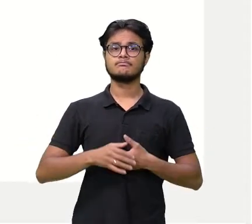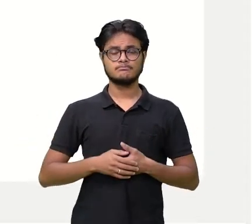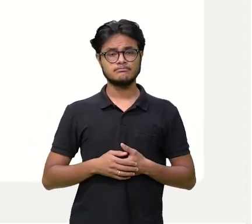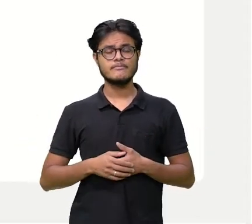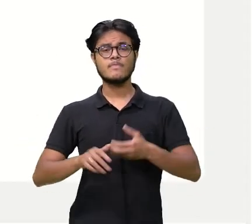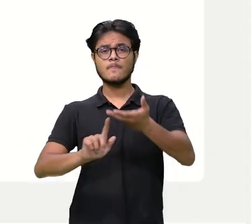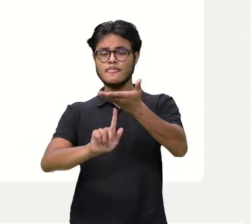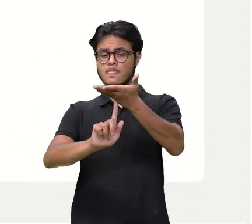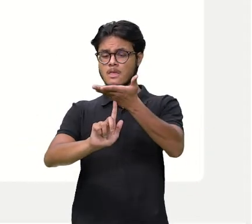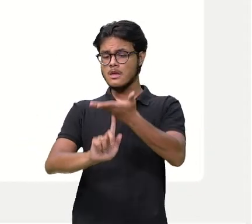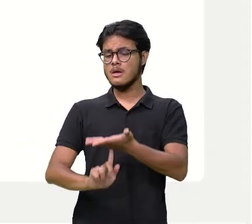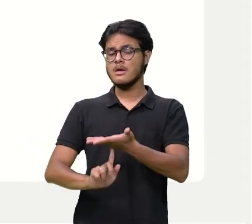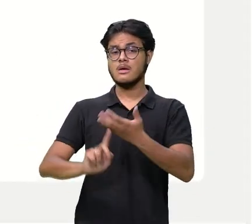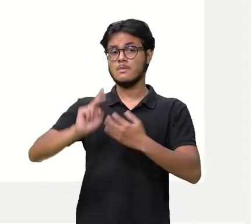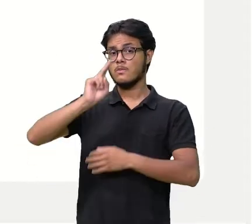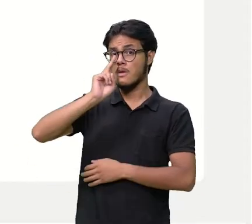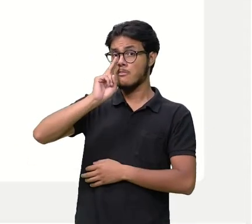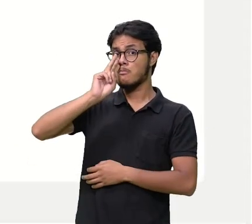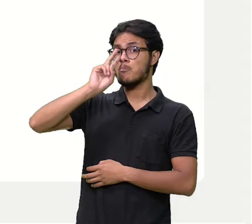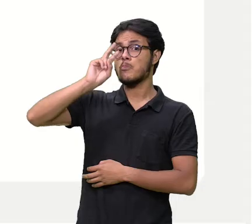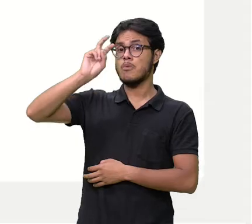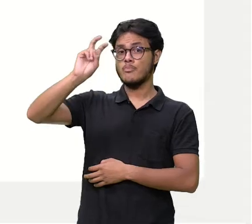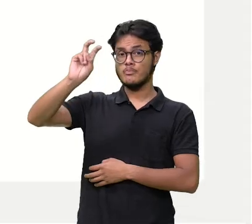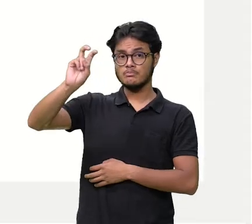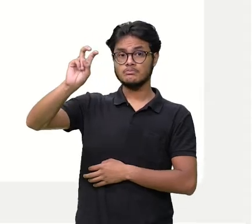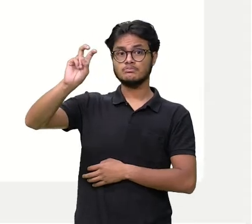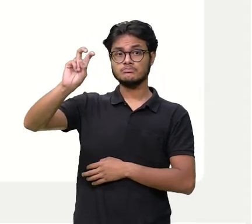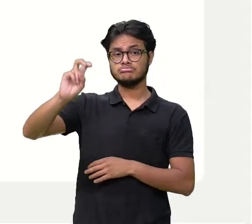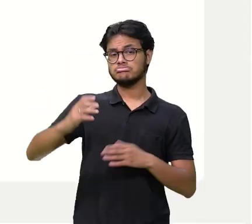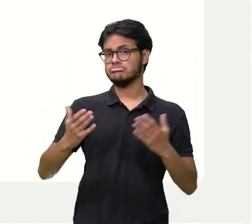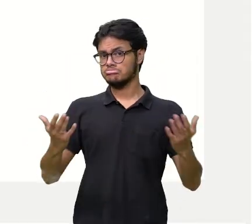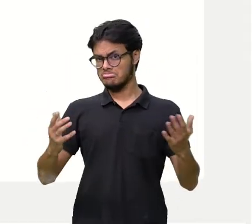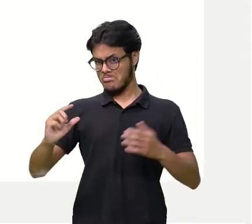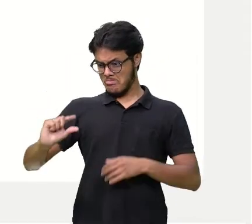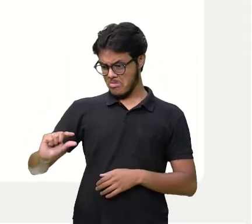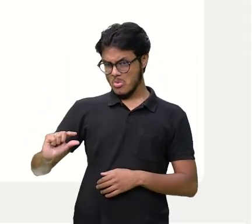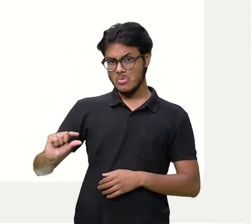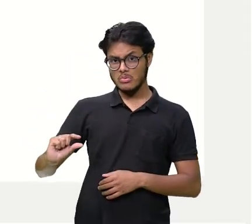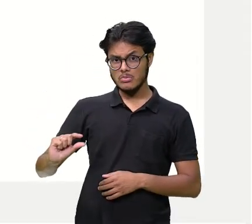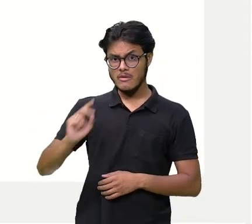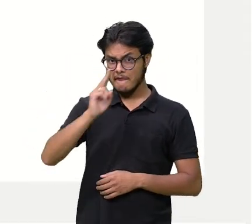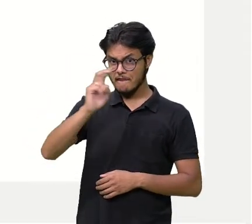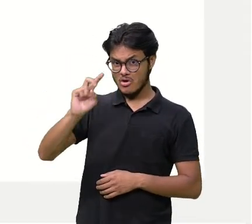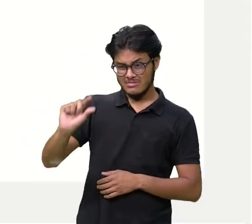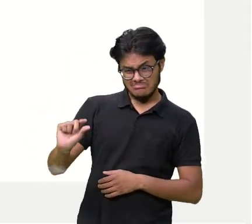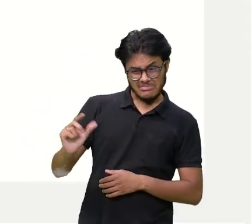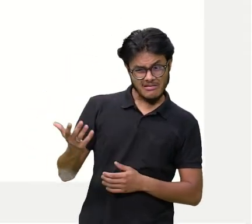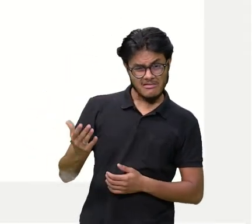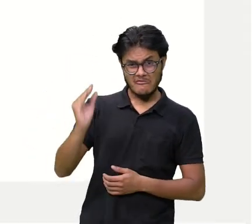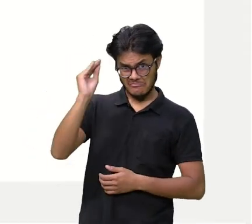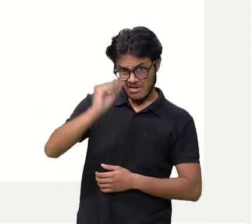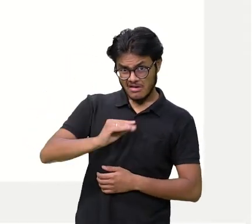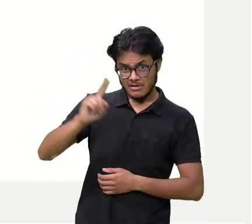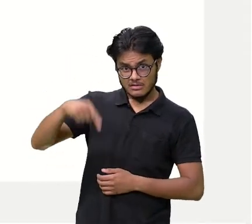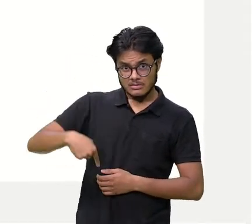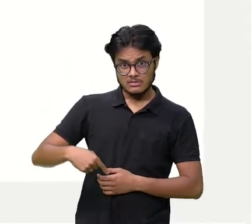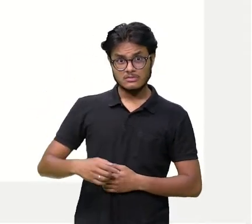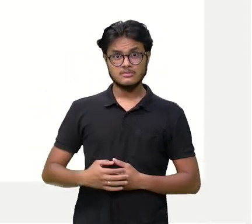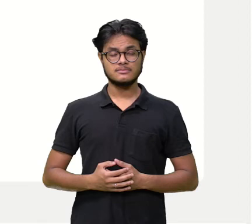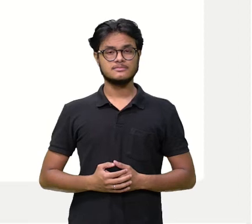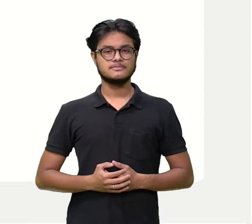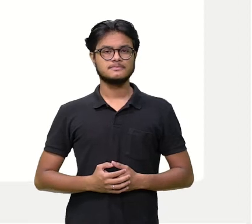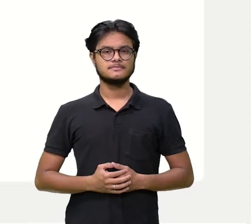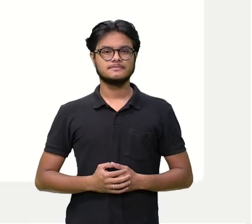duplicarmos essa distância, ou seja, quando a gente colocar 2R, a intensidade da força gravitacional entre esses